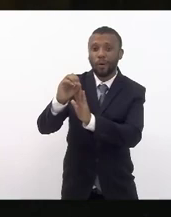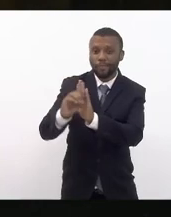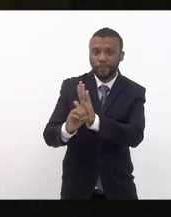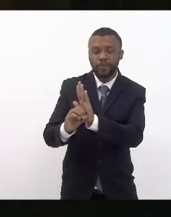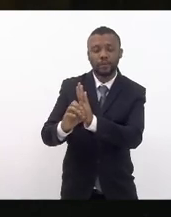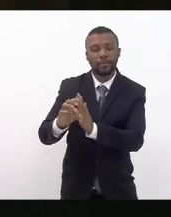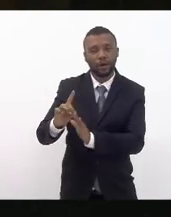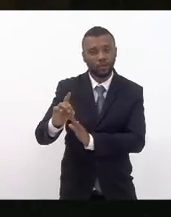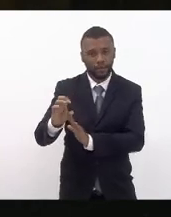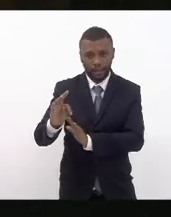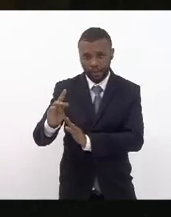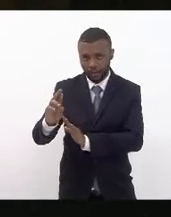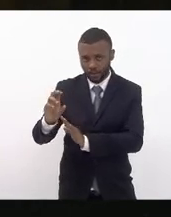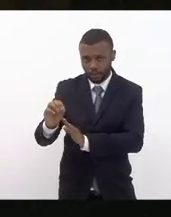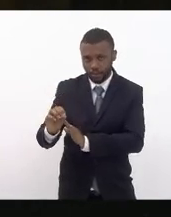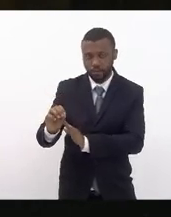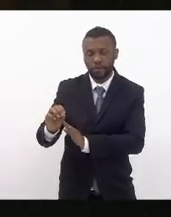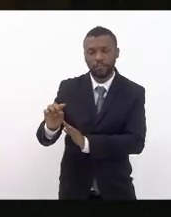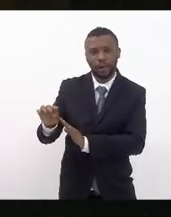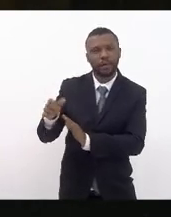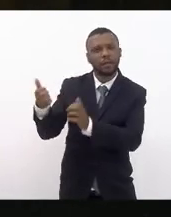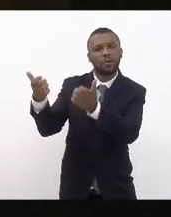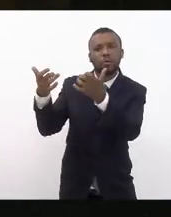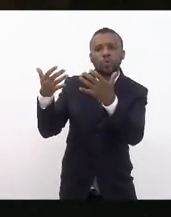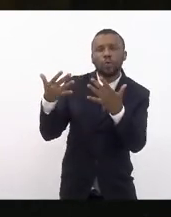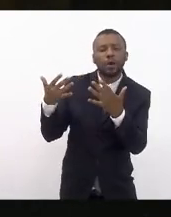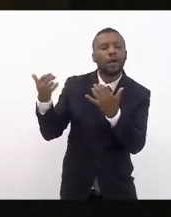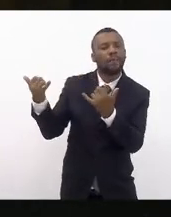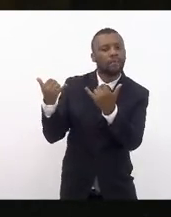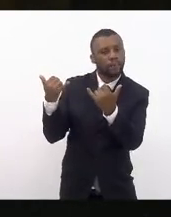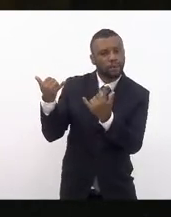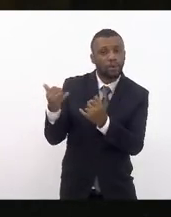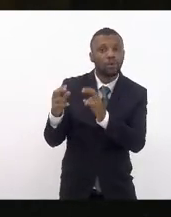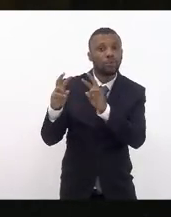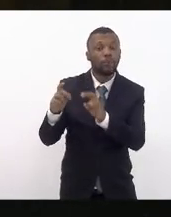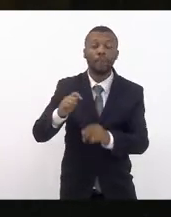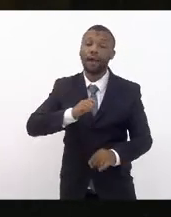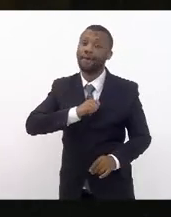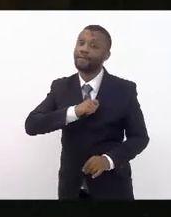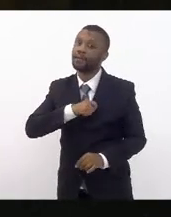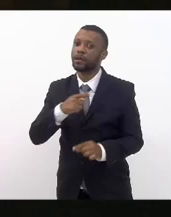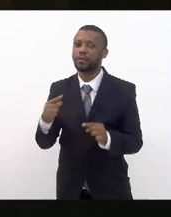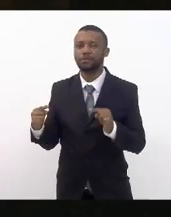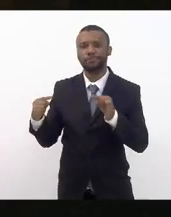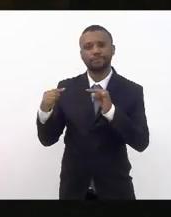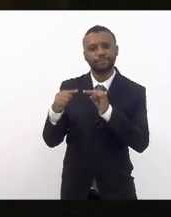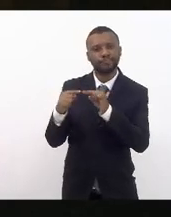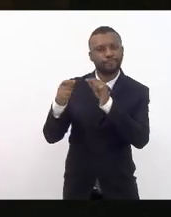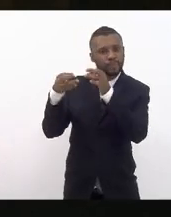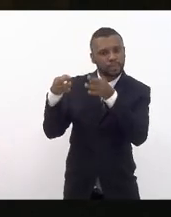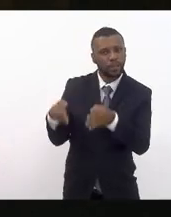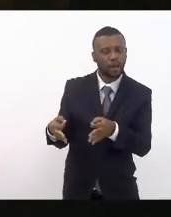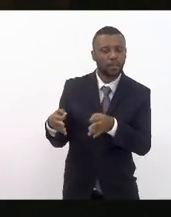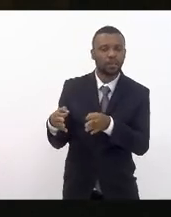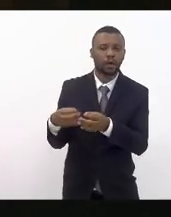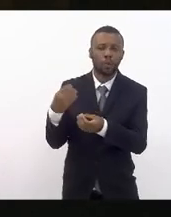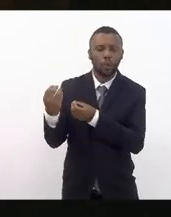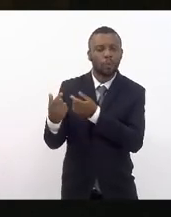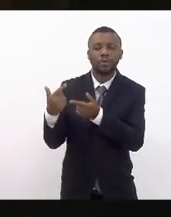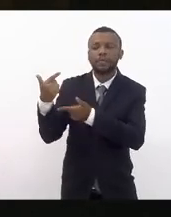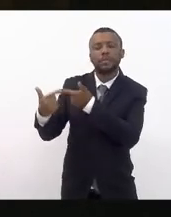ele preste informações quanto à fiscalização adequada da prestação desses serviços. Não